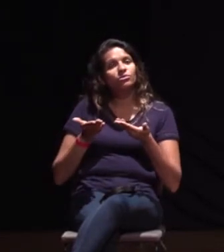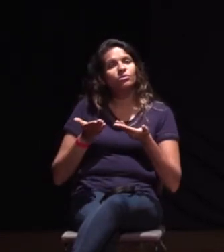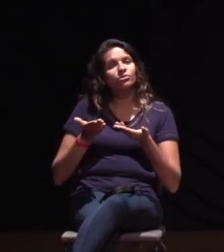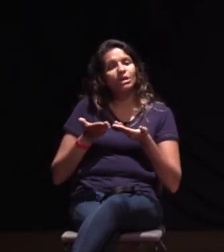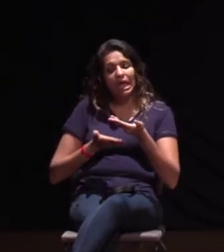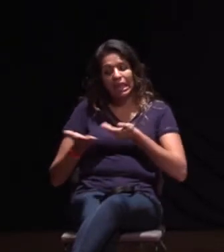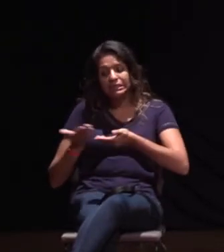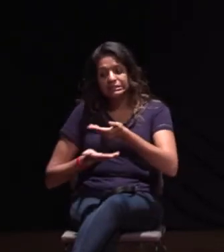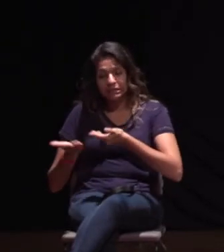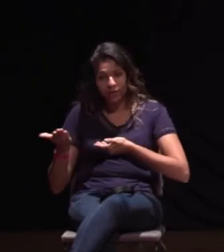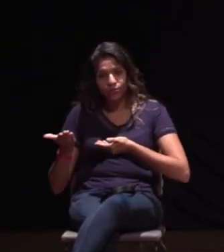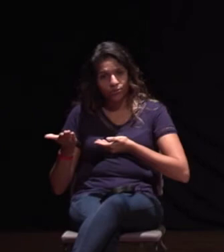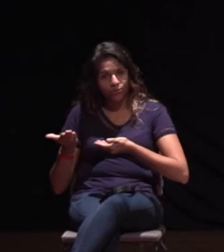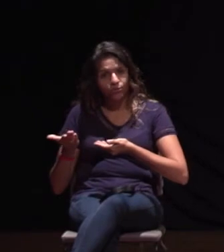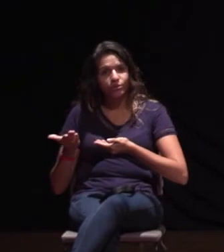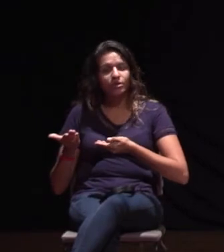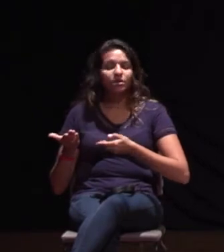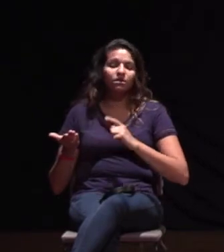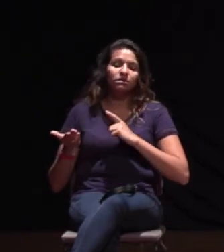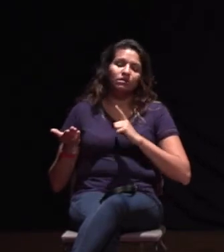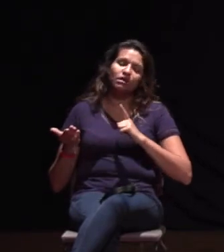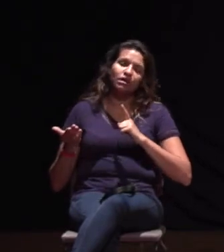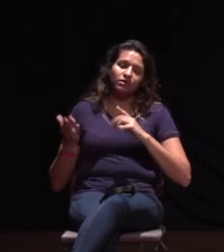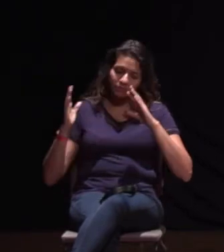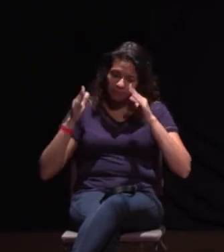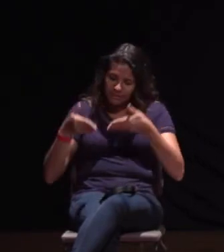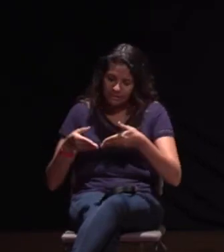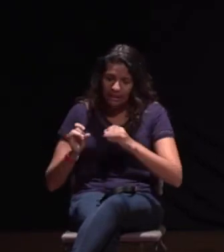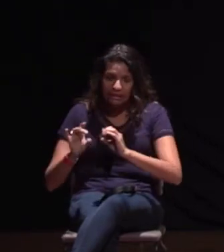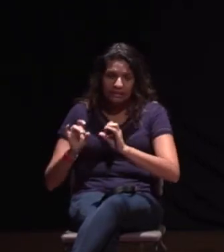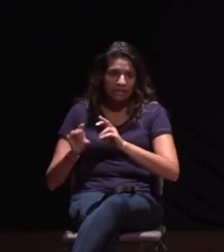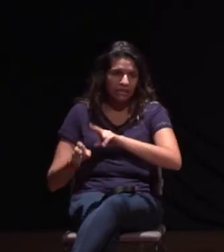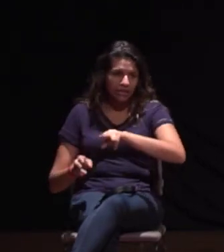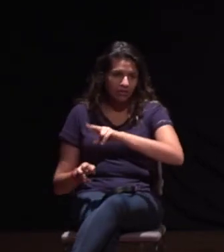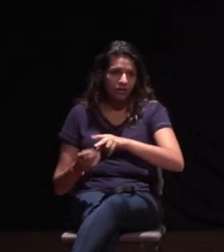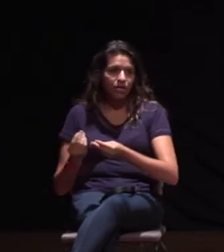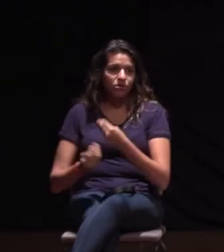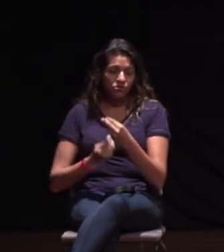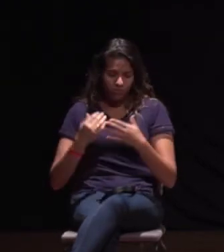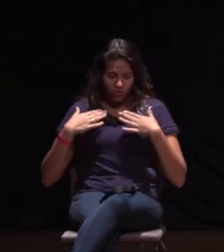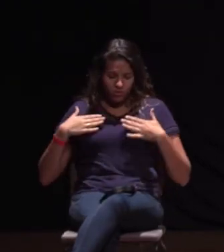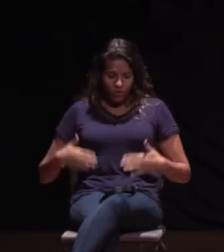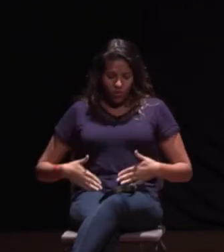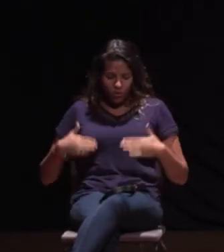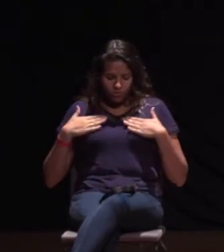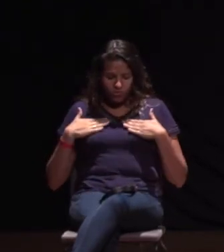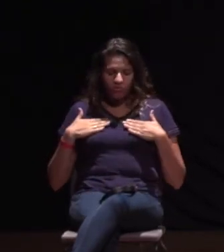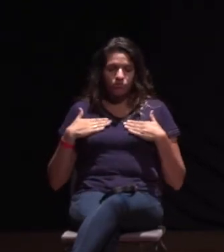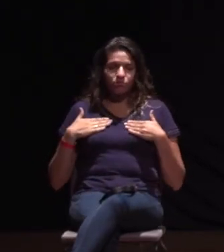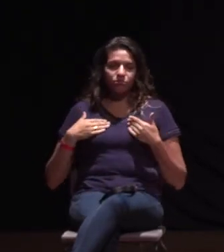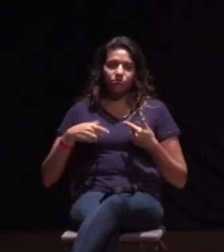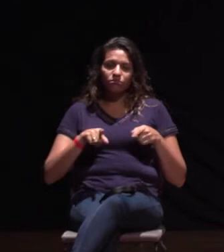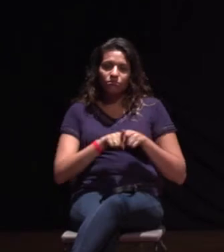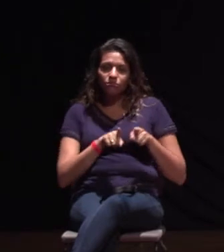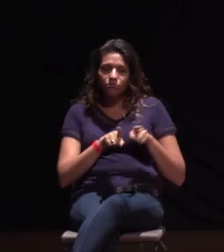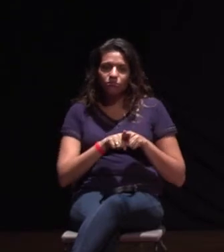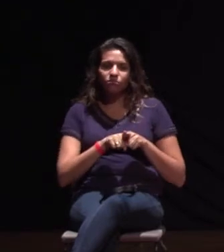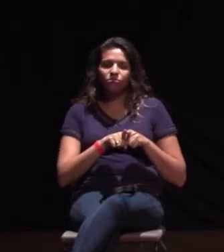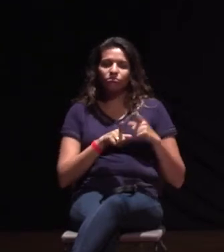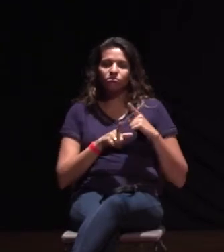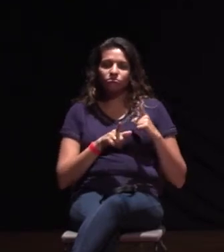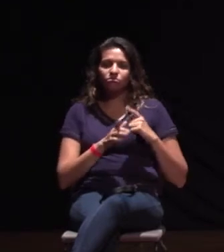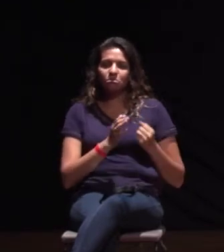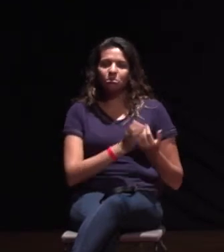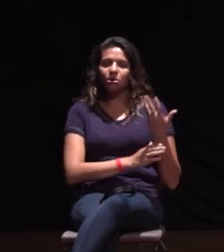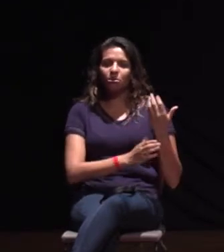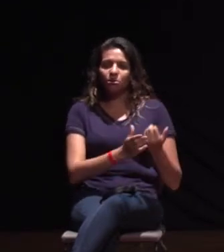muito, entre aspas, dito não especializado, com a relação dos corpos que estão, entre muitas aspas, na cena e os